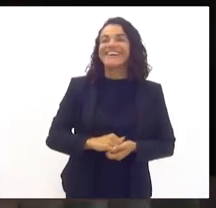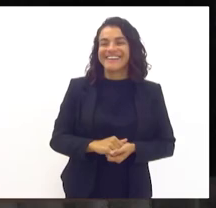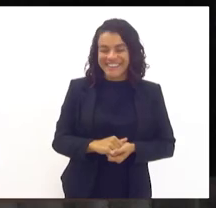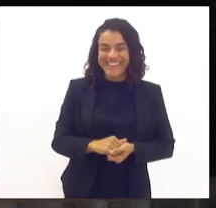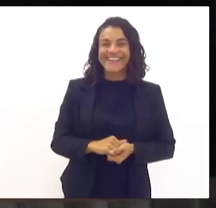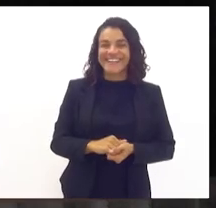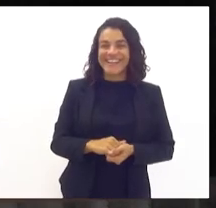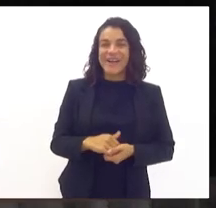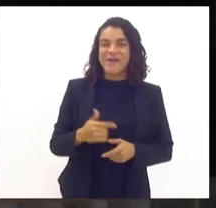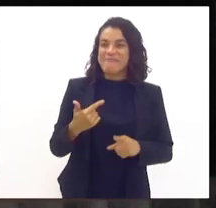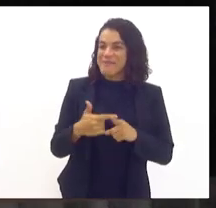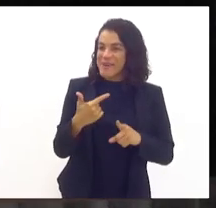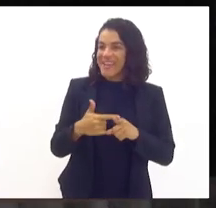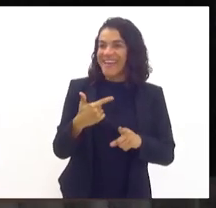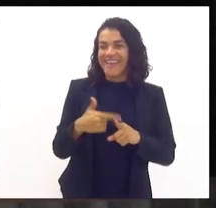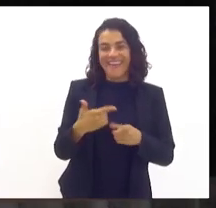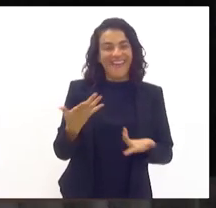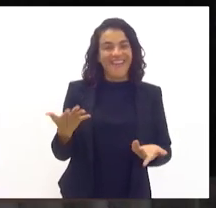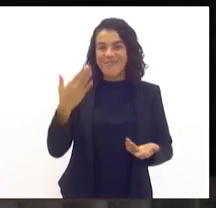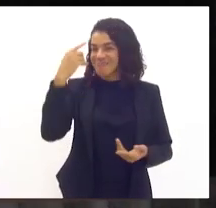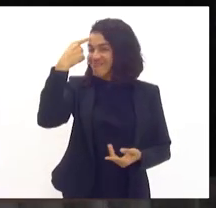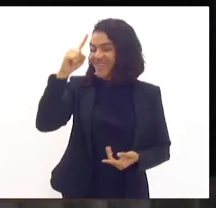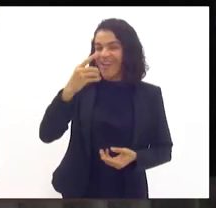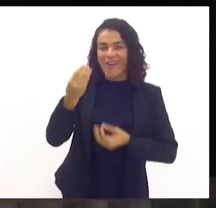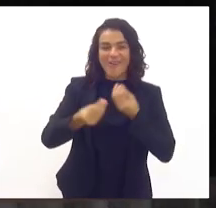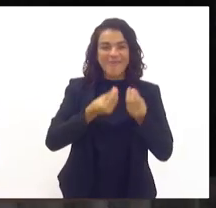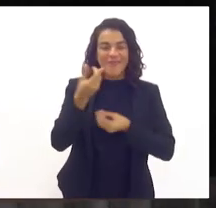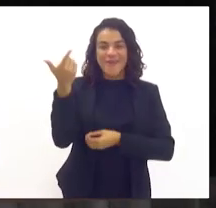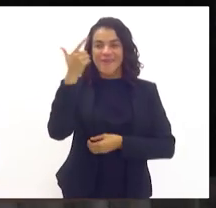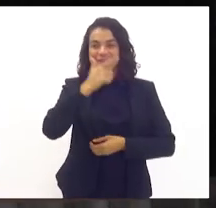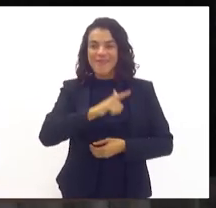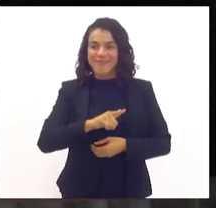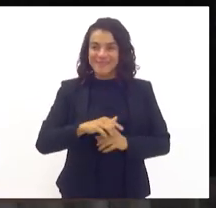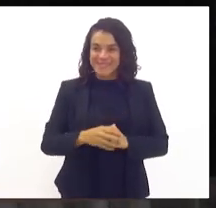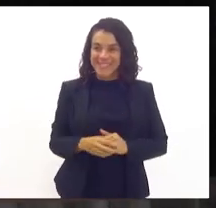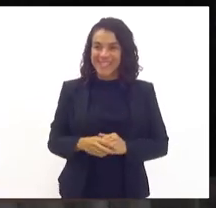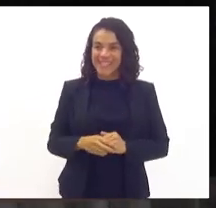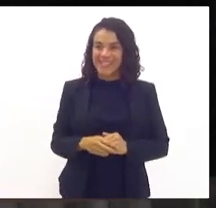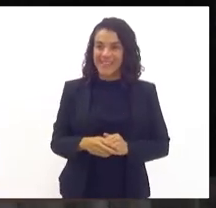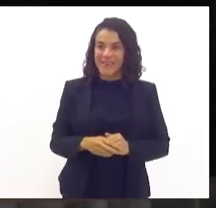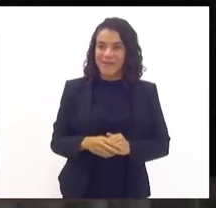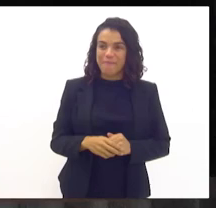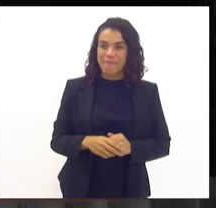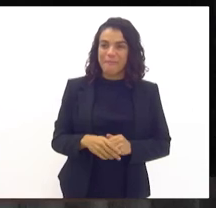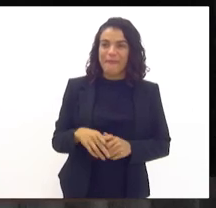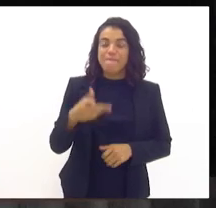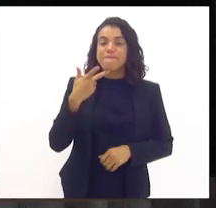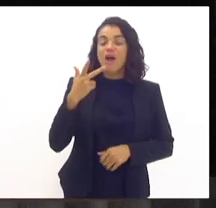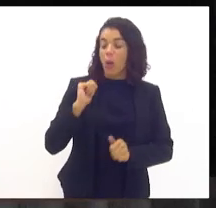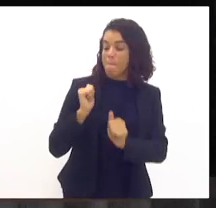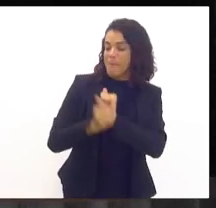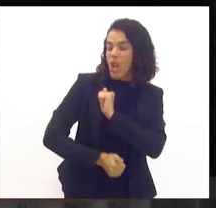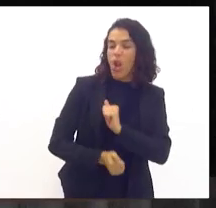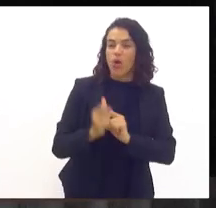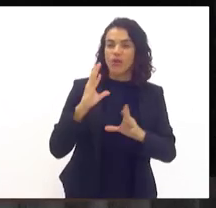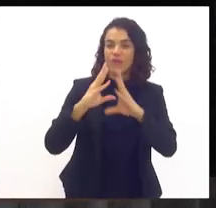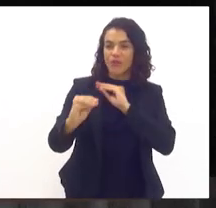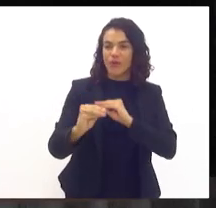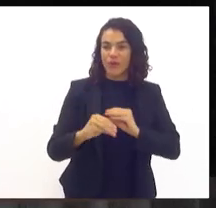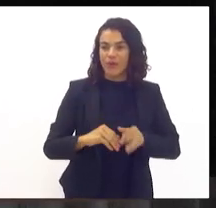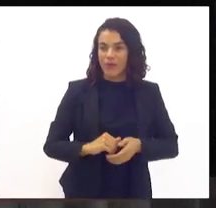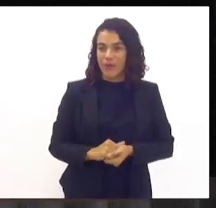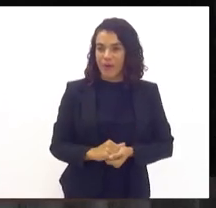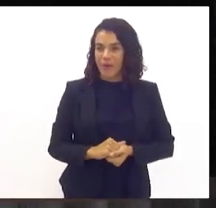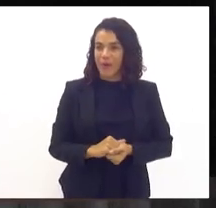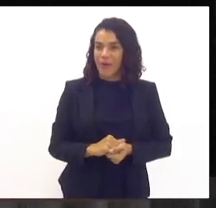mal, porque, olha, vou te contar, eu não sei como eu consegui fazer, ser chamado, como os caras falam, piloto de foca, olha como eles chamam o ser humano,